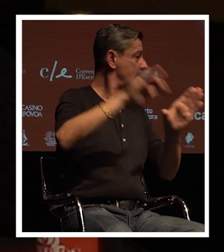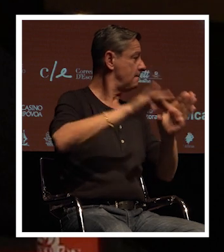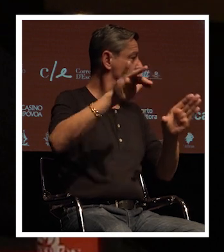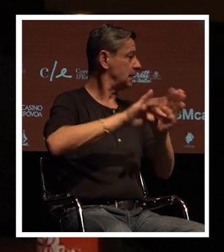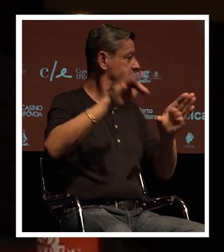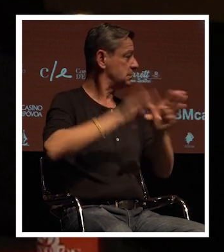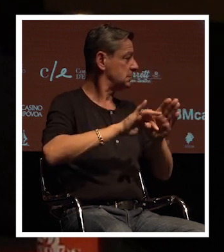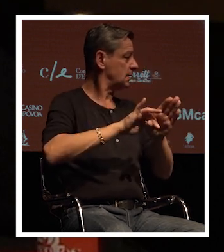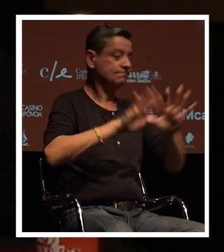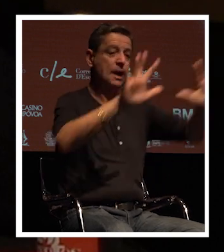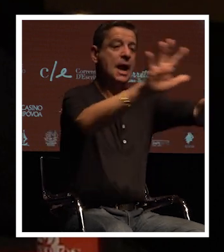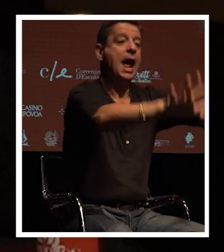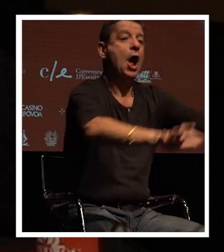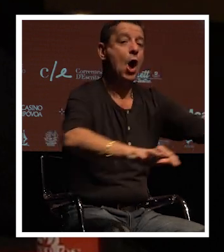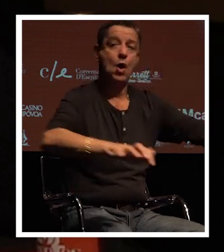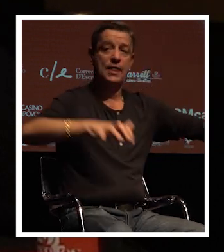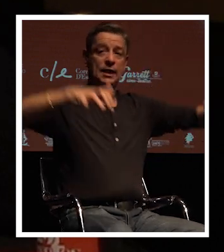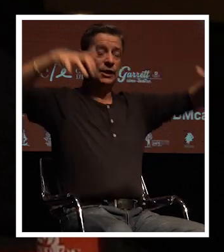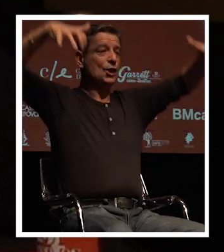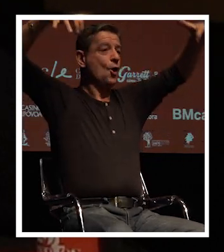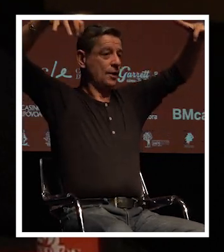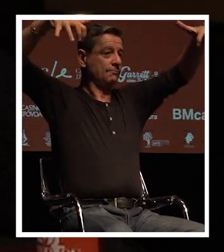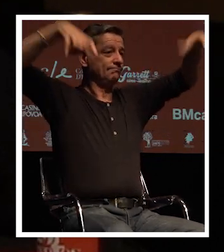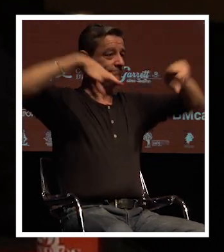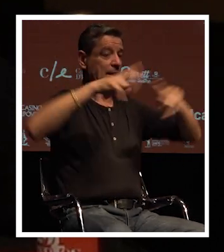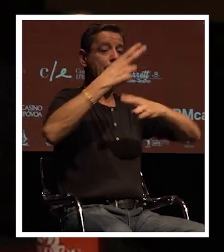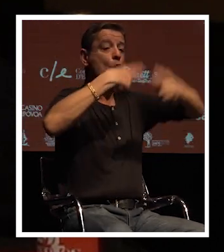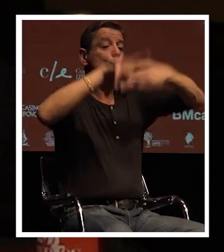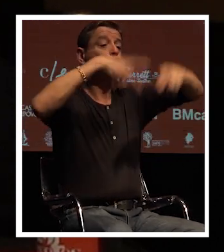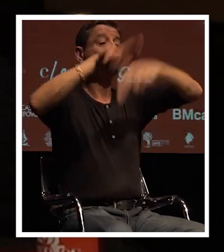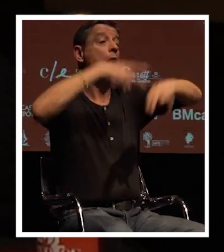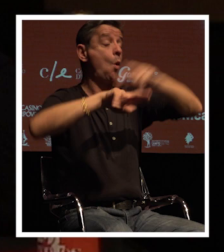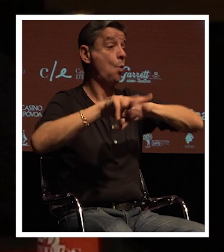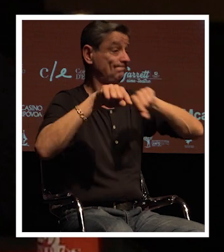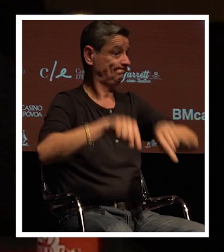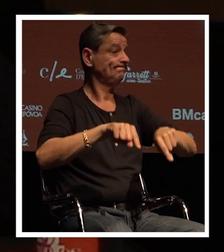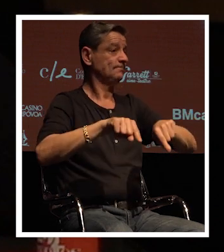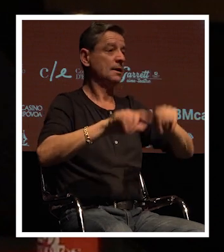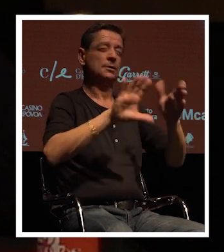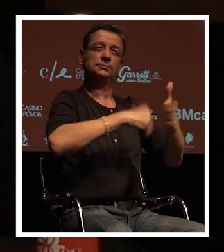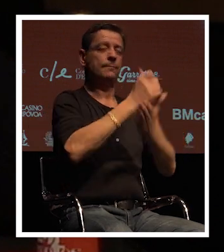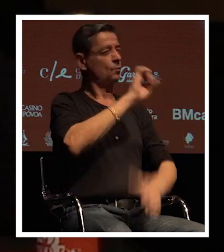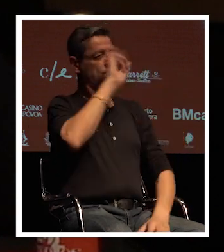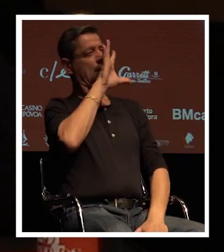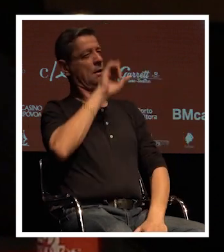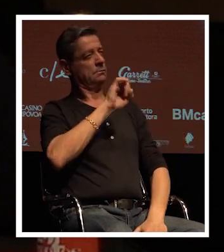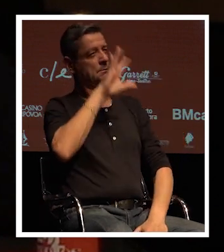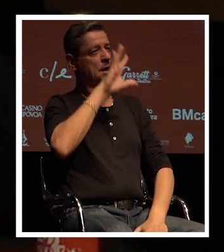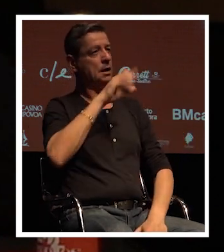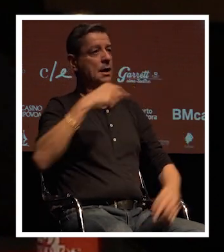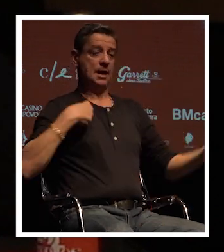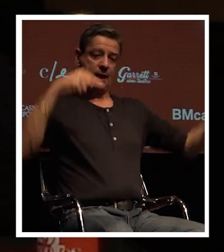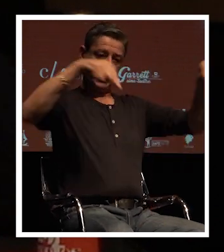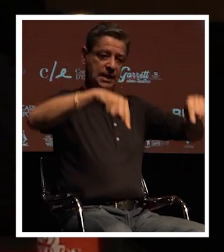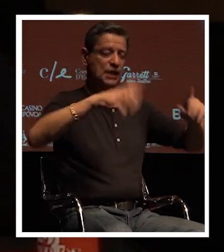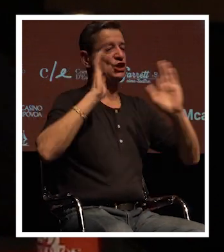neste auditório visto que realmente não estava em reconstrução aliás que sempre admirei já aqui cantei também com a minha